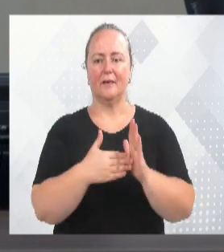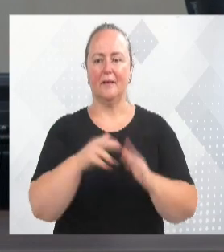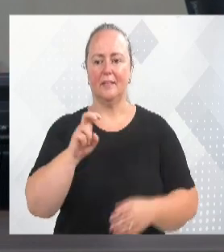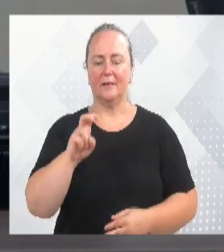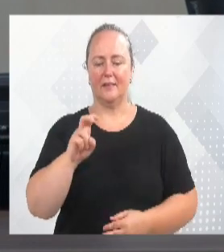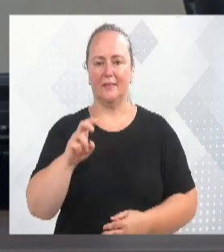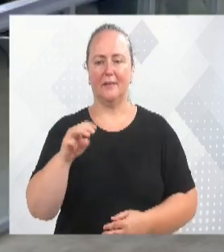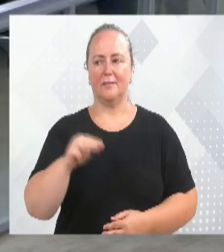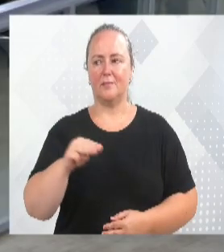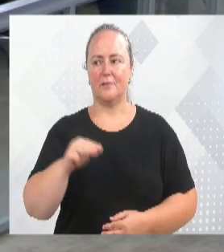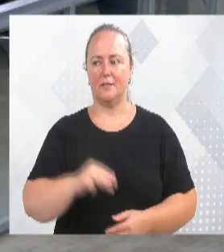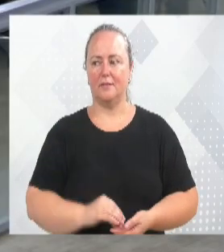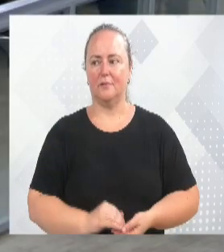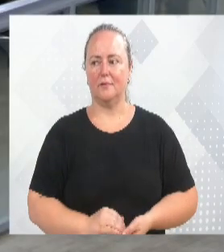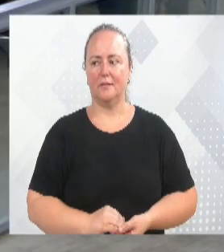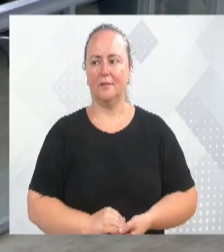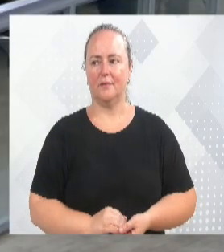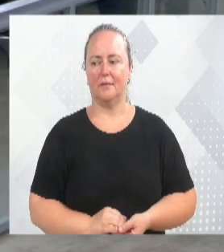minutos.